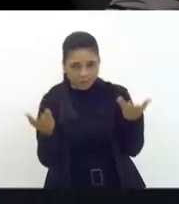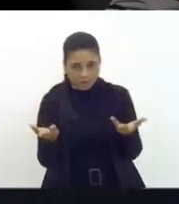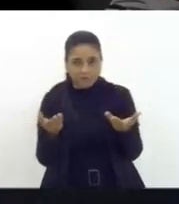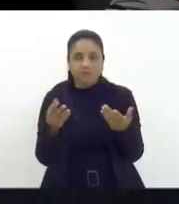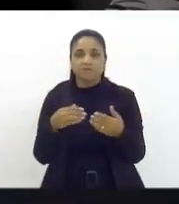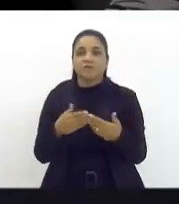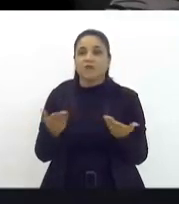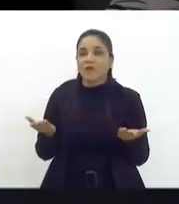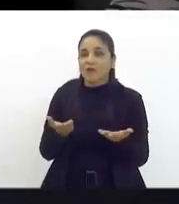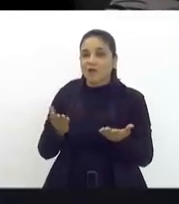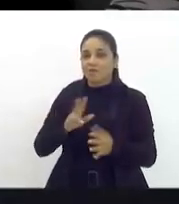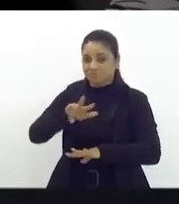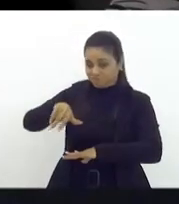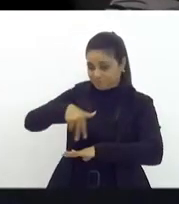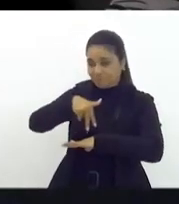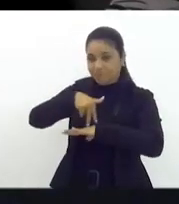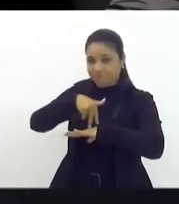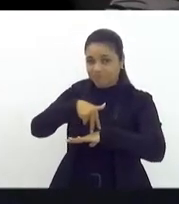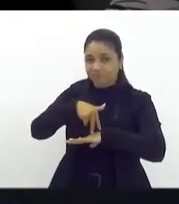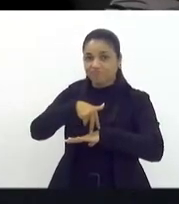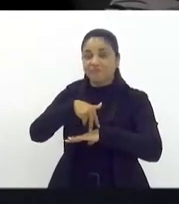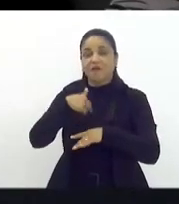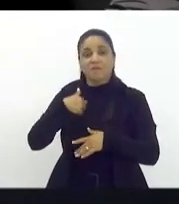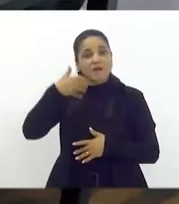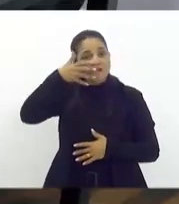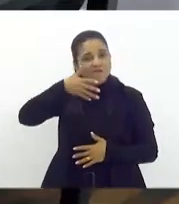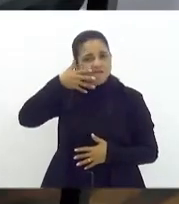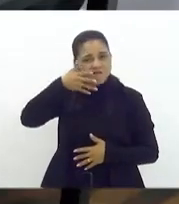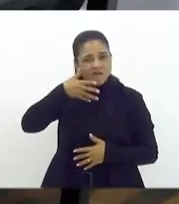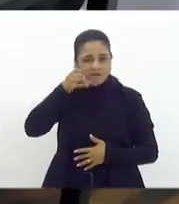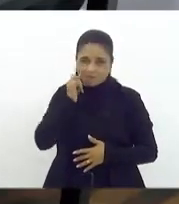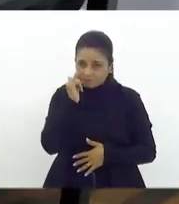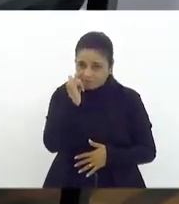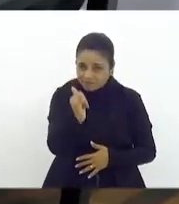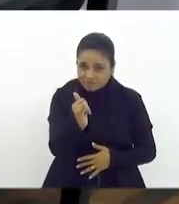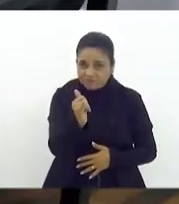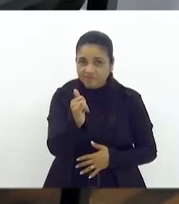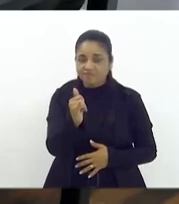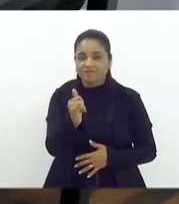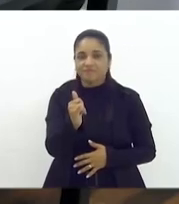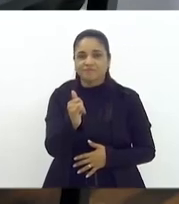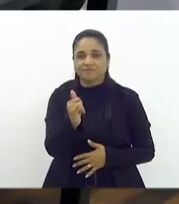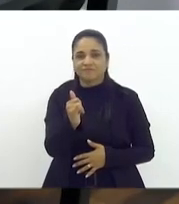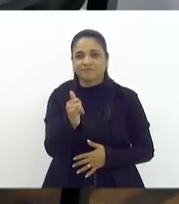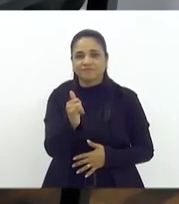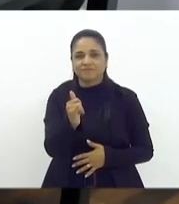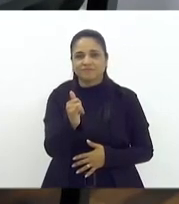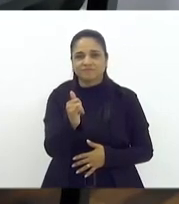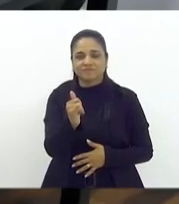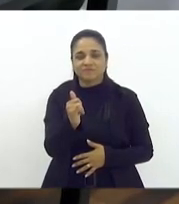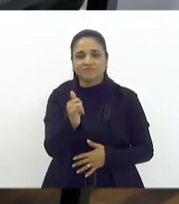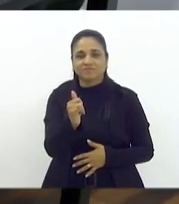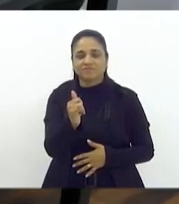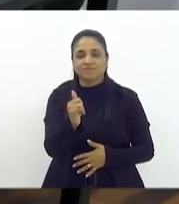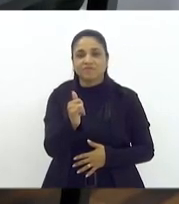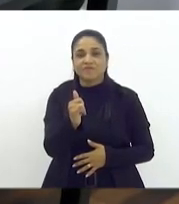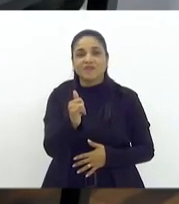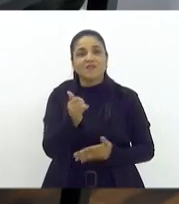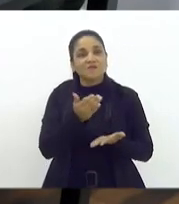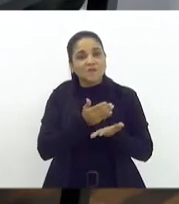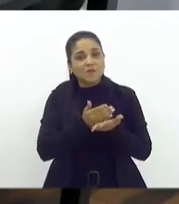já desde já salientar que a minha fala aquela parte de um pressuposto